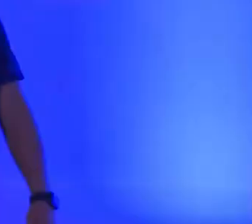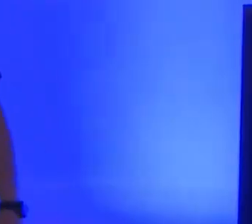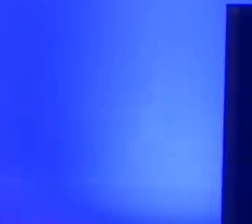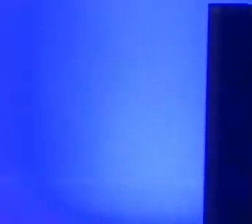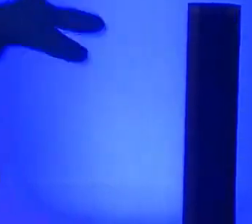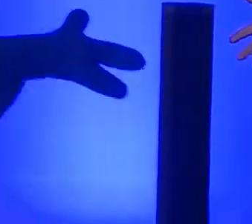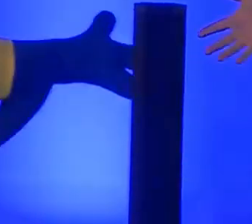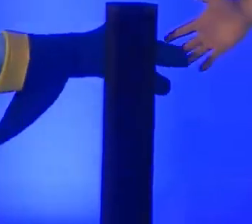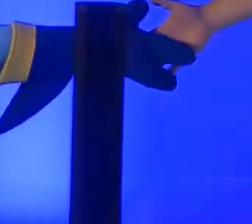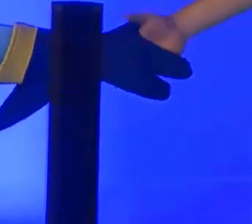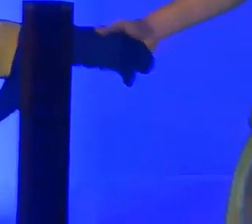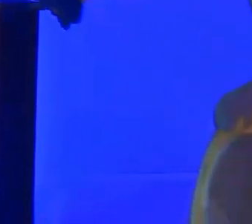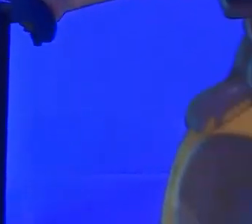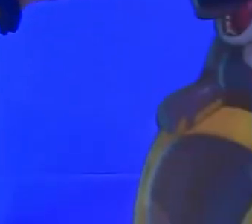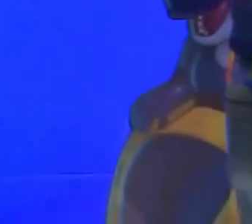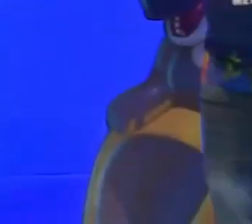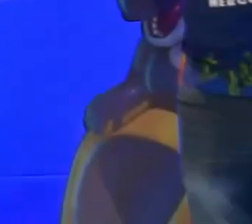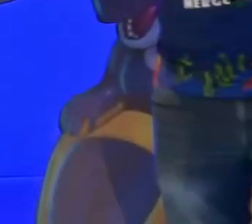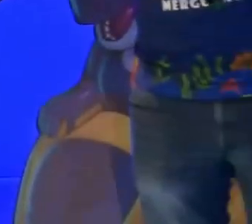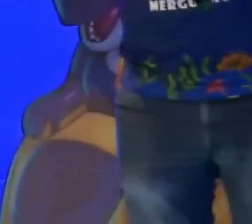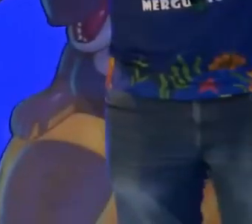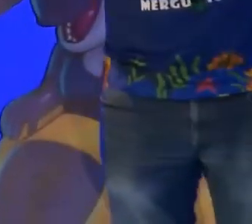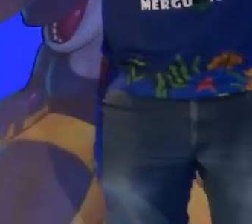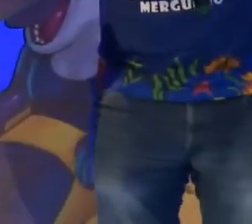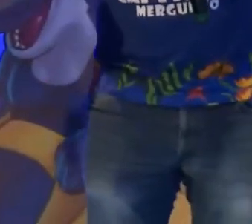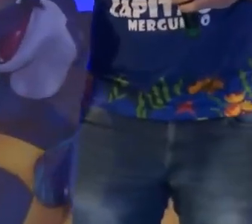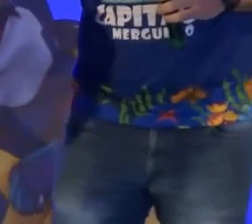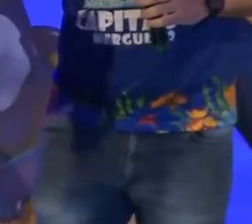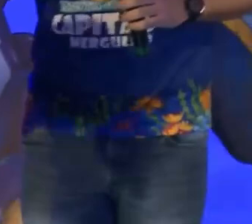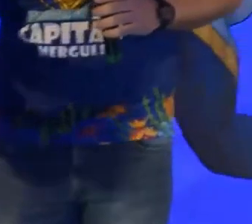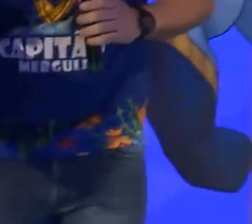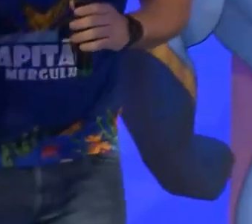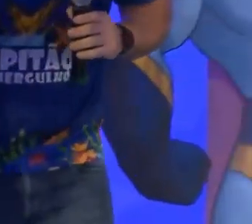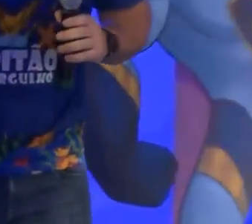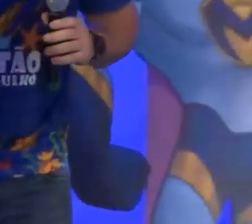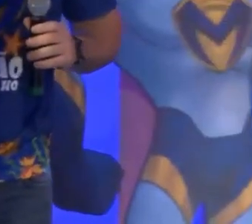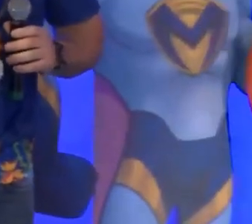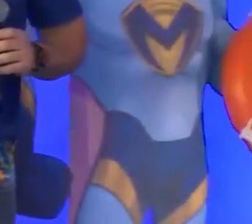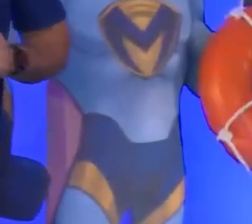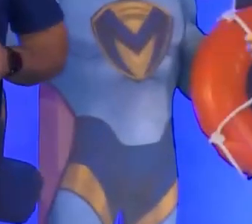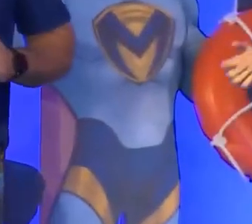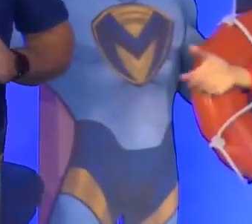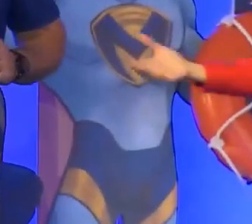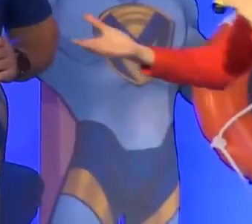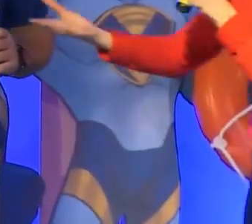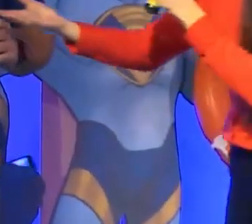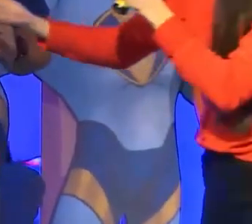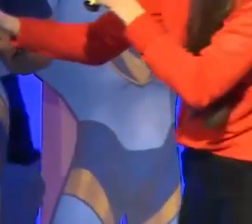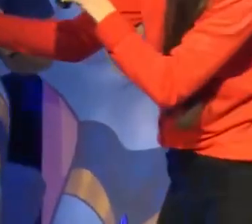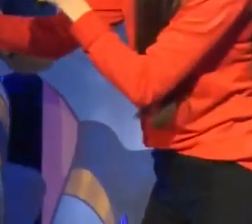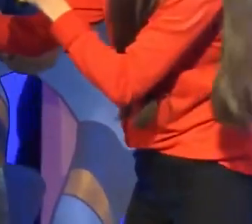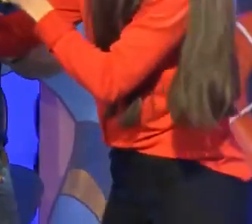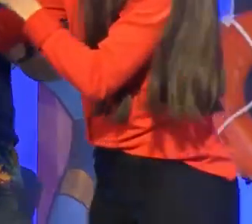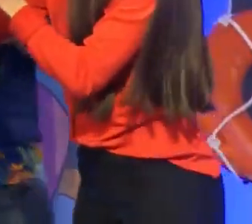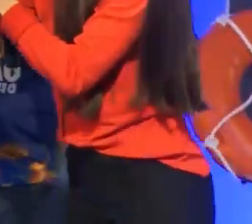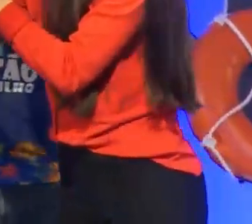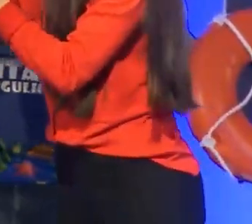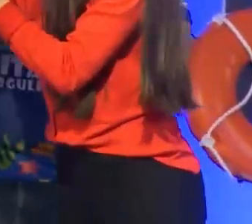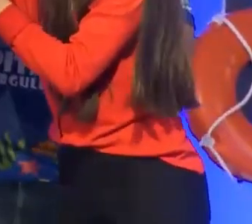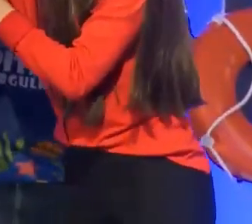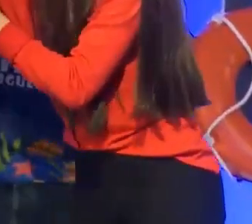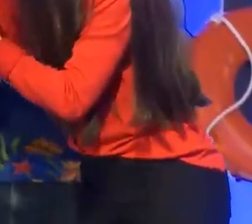Capitão Mergulho, vem aqui, Capitão Mergulho. Ô, garoto. Tudo bem,